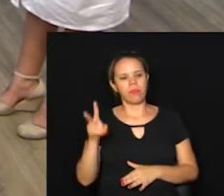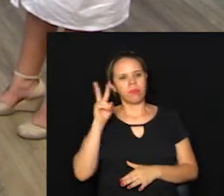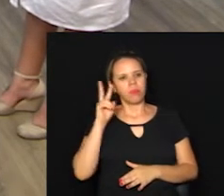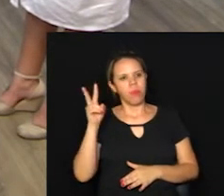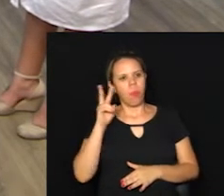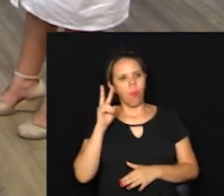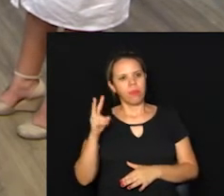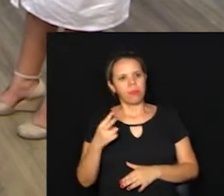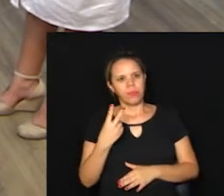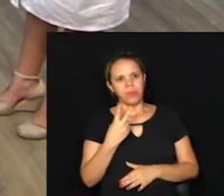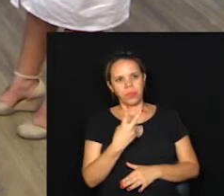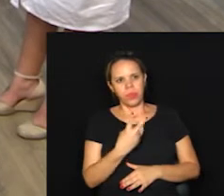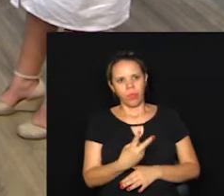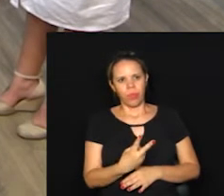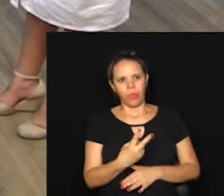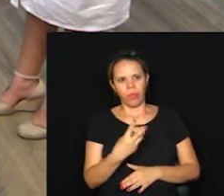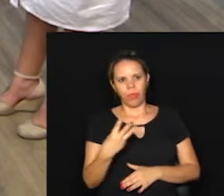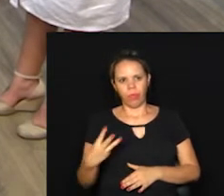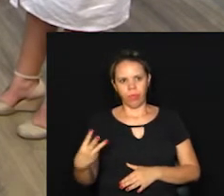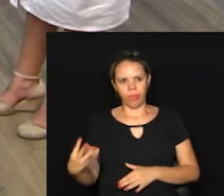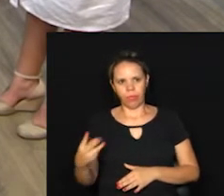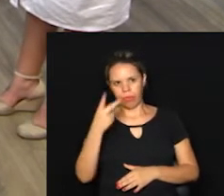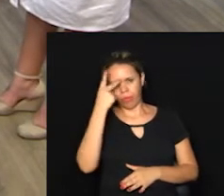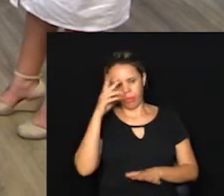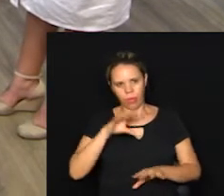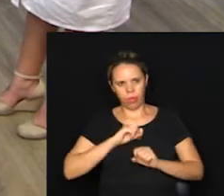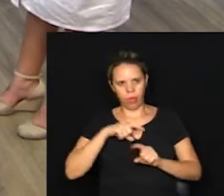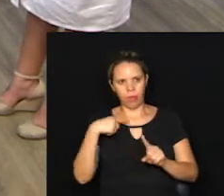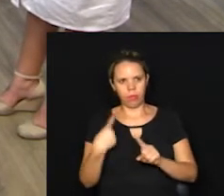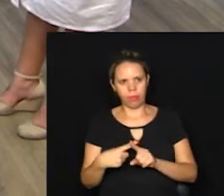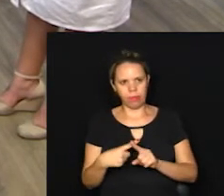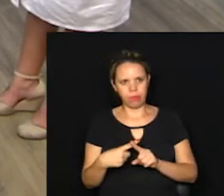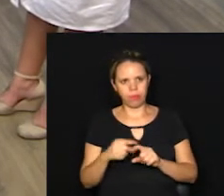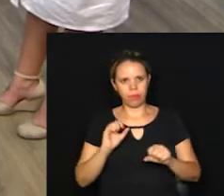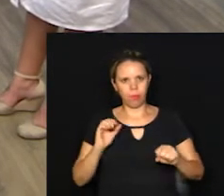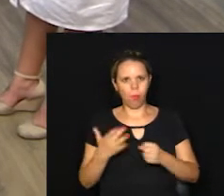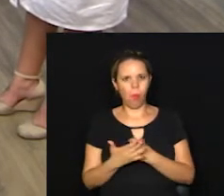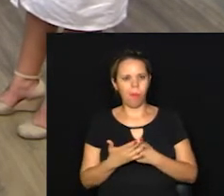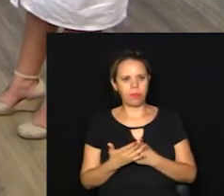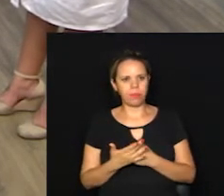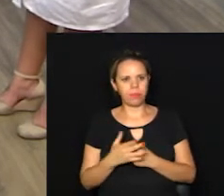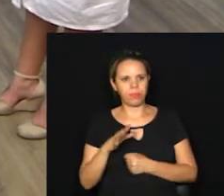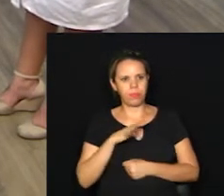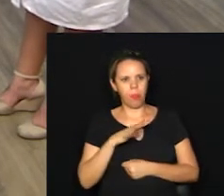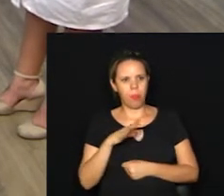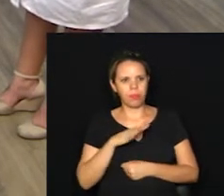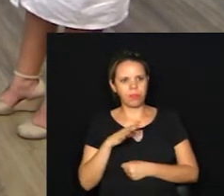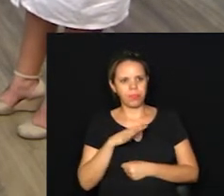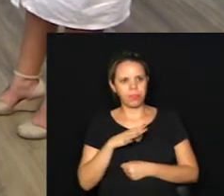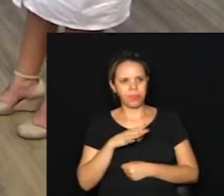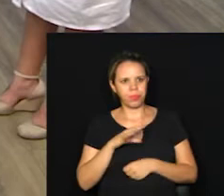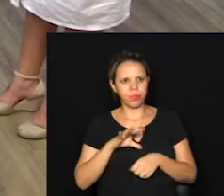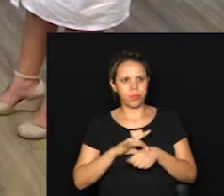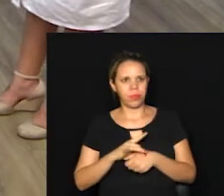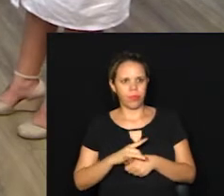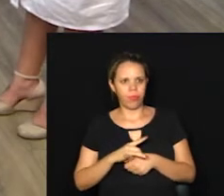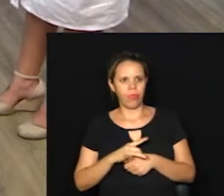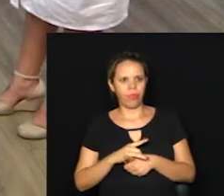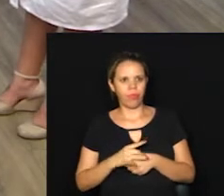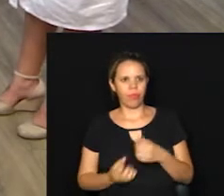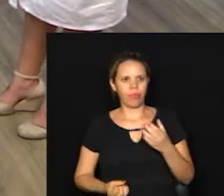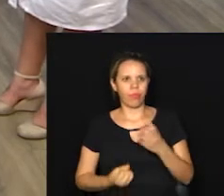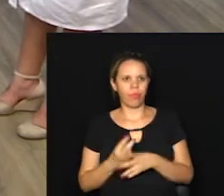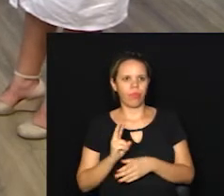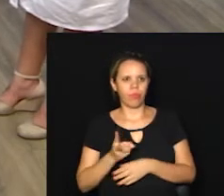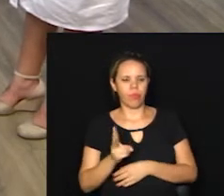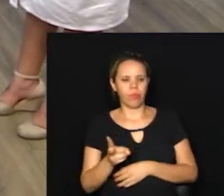segunda-feira, 233 casos a mais da Covid-19 na nossa cidade. A doença continua